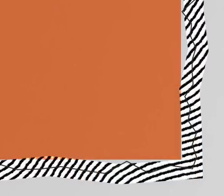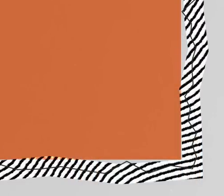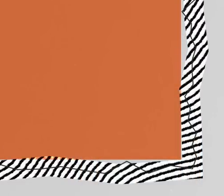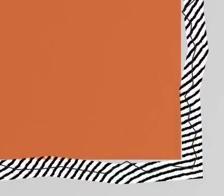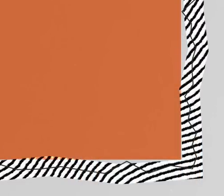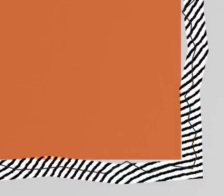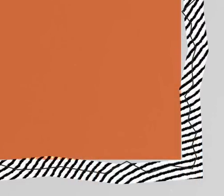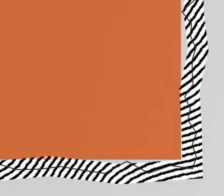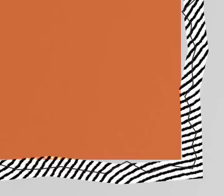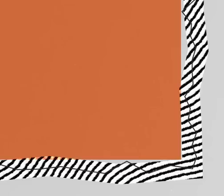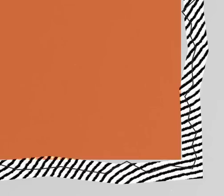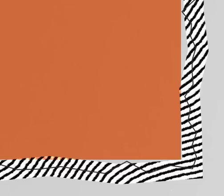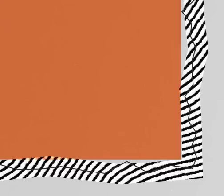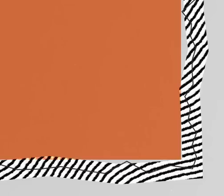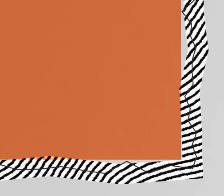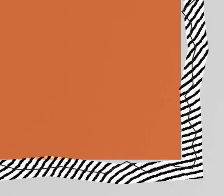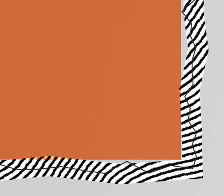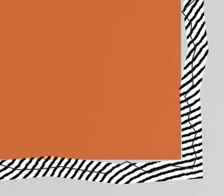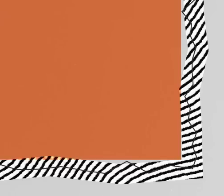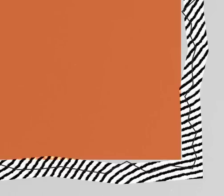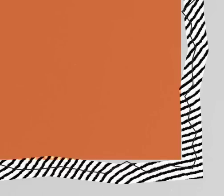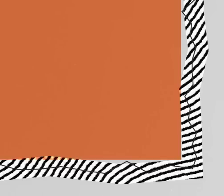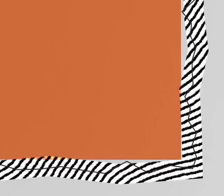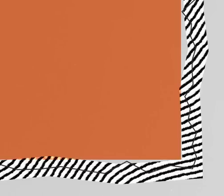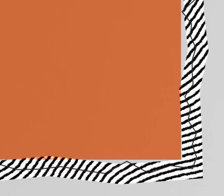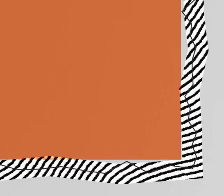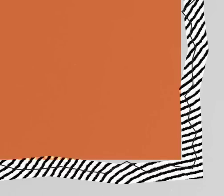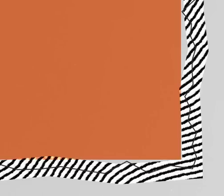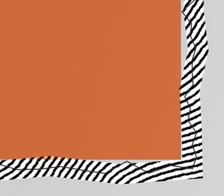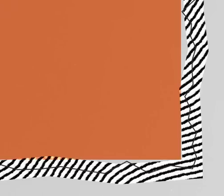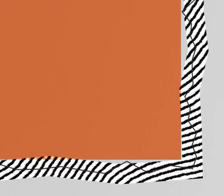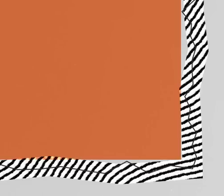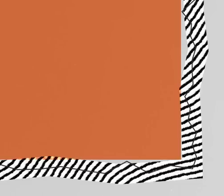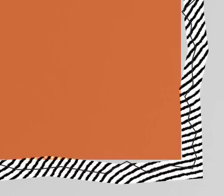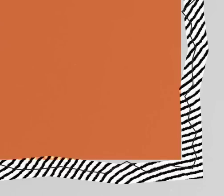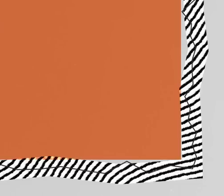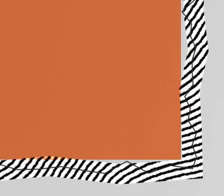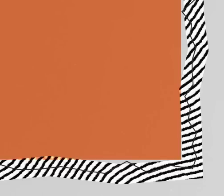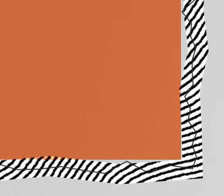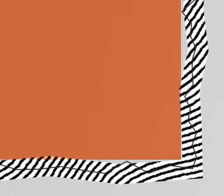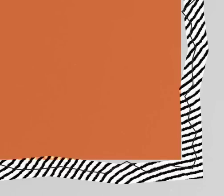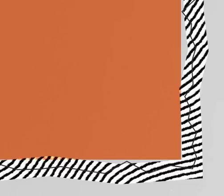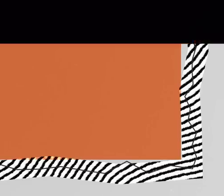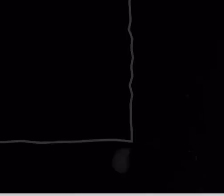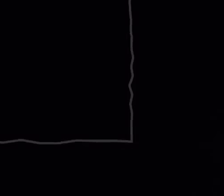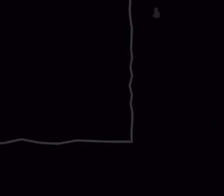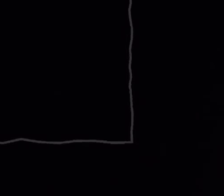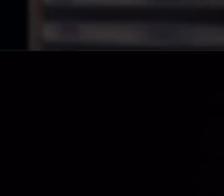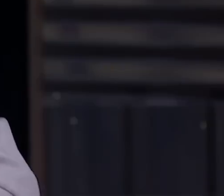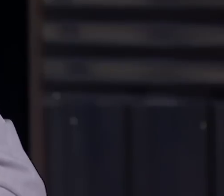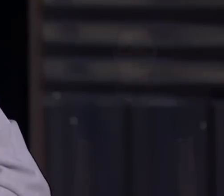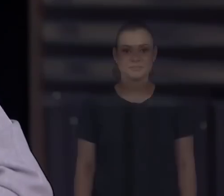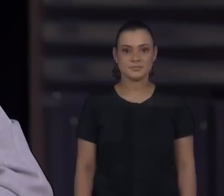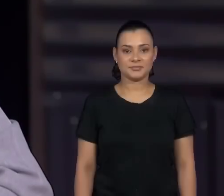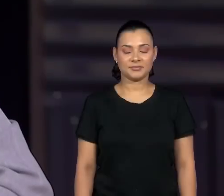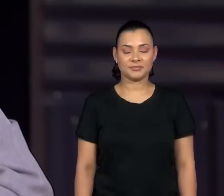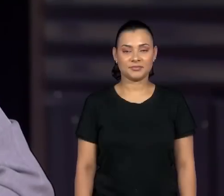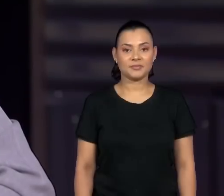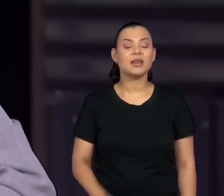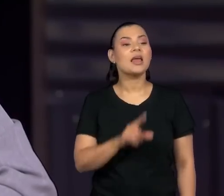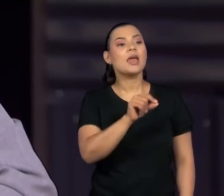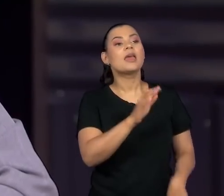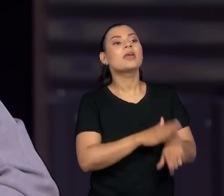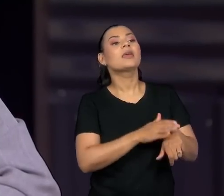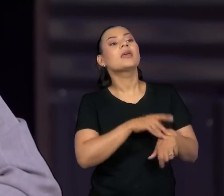takes courage to win. People don't talk about people that don't win. If you win, they're gonna talk about you. Quem segurou as